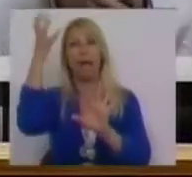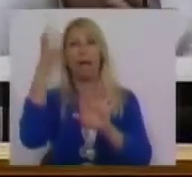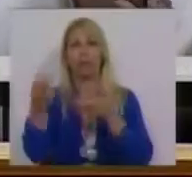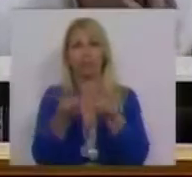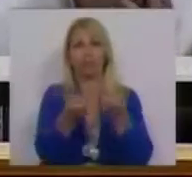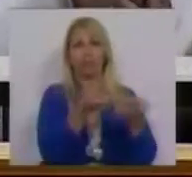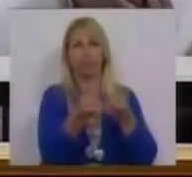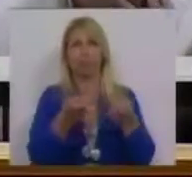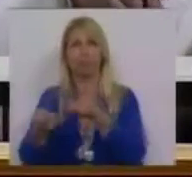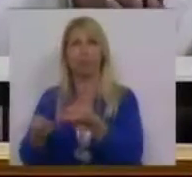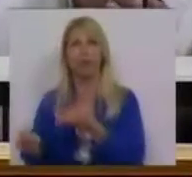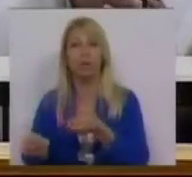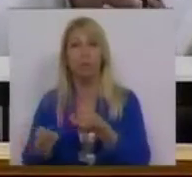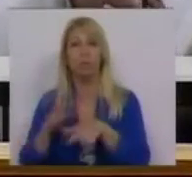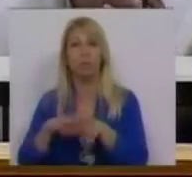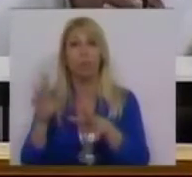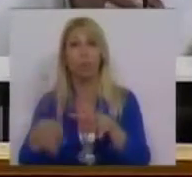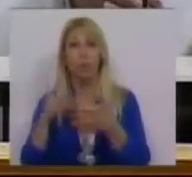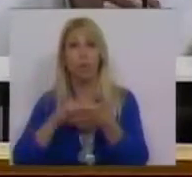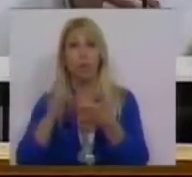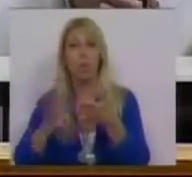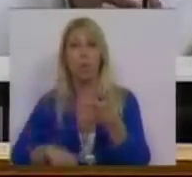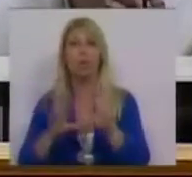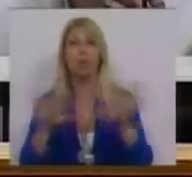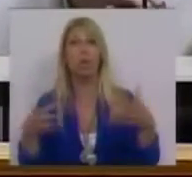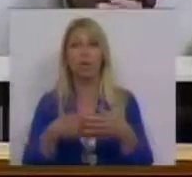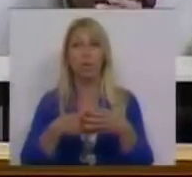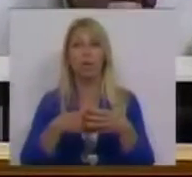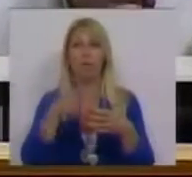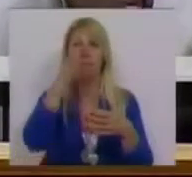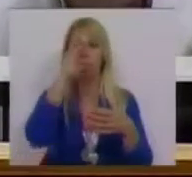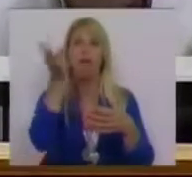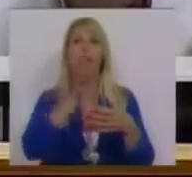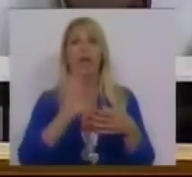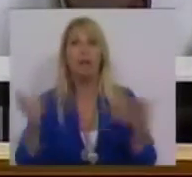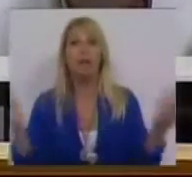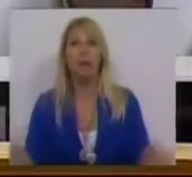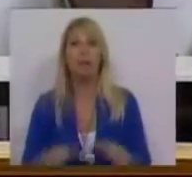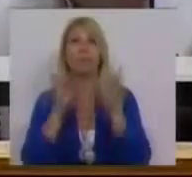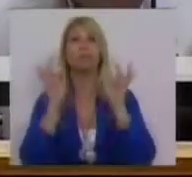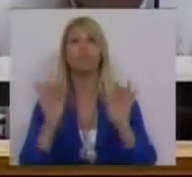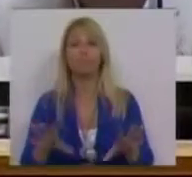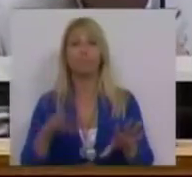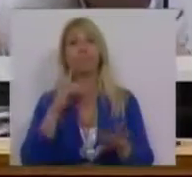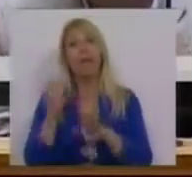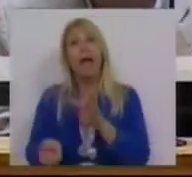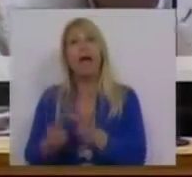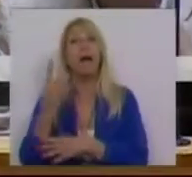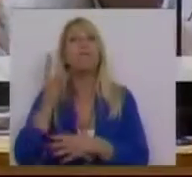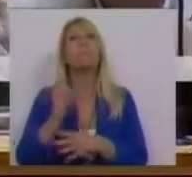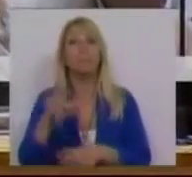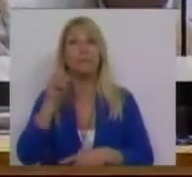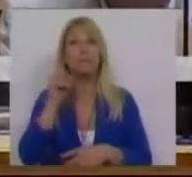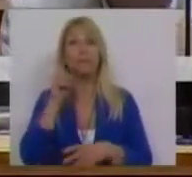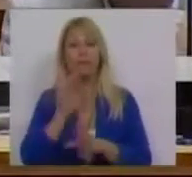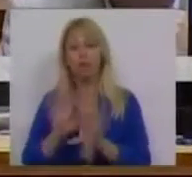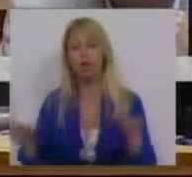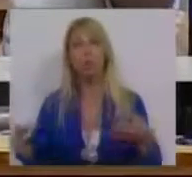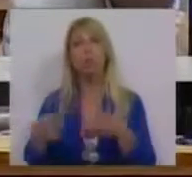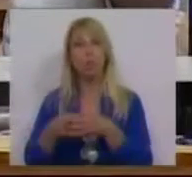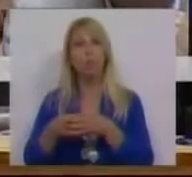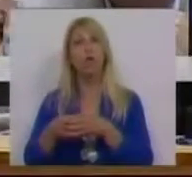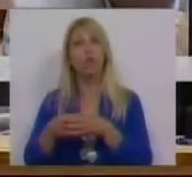coletiva diz respeito. A contratação coletiva, como bem sabe, nasceu para a defesa coletiva dos de baixo